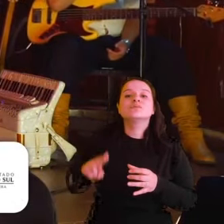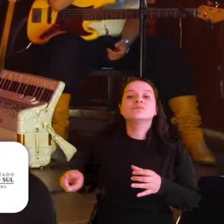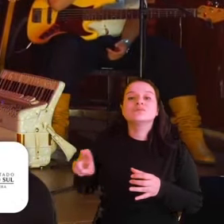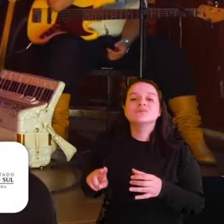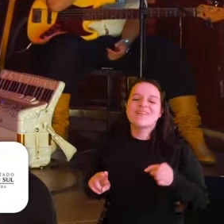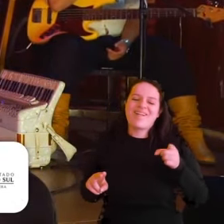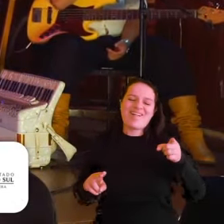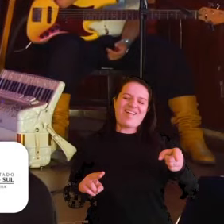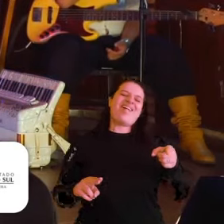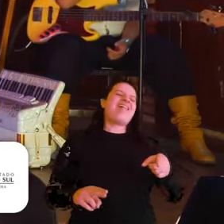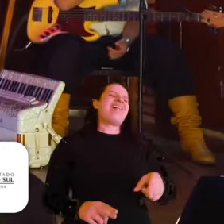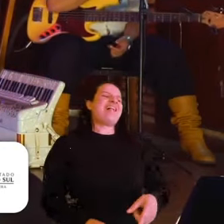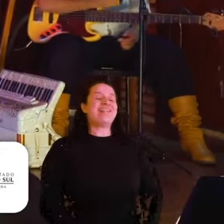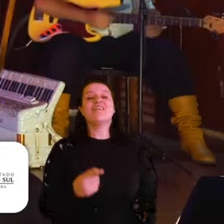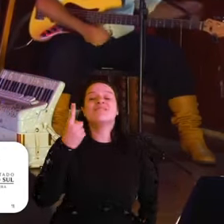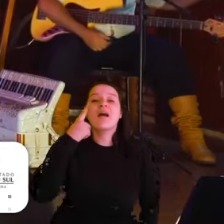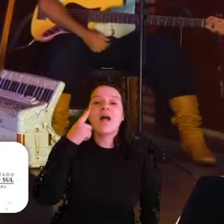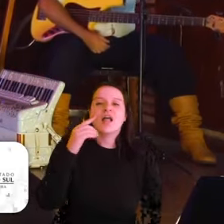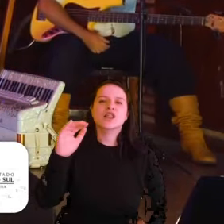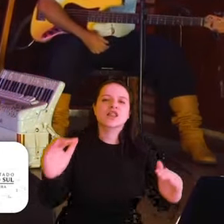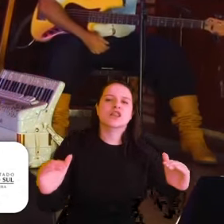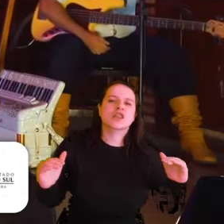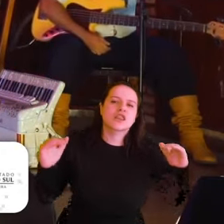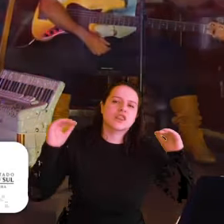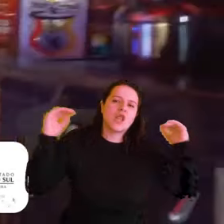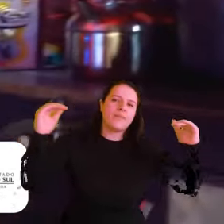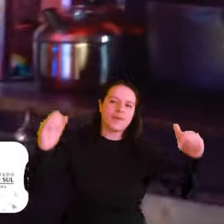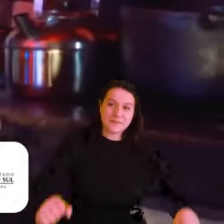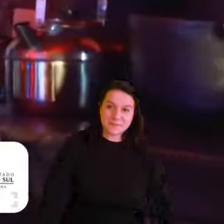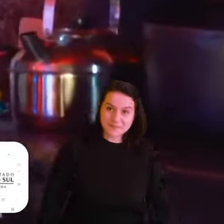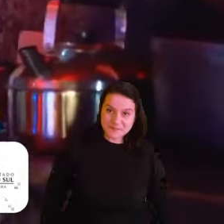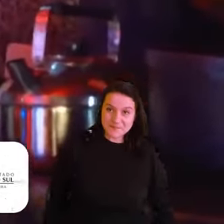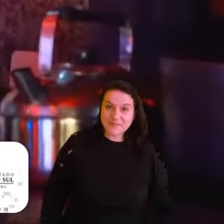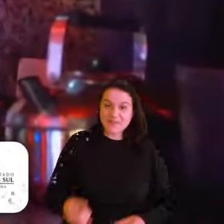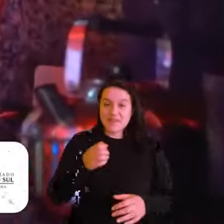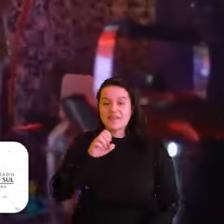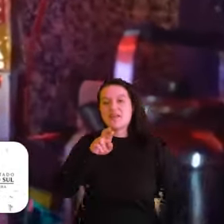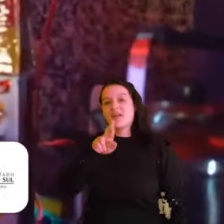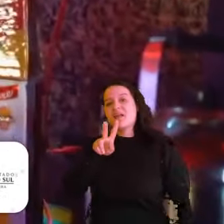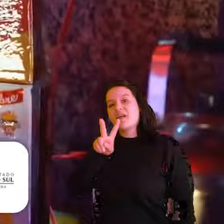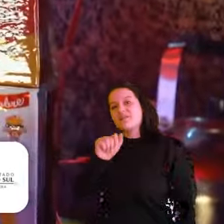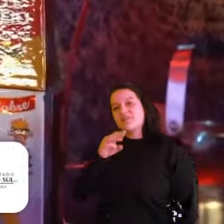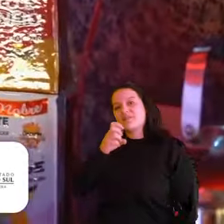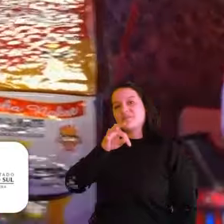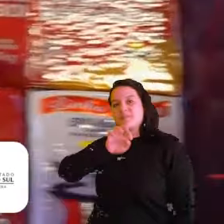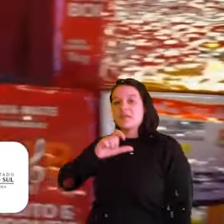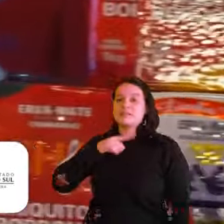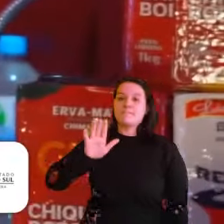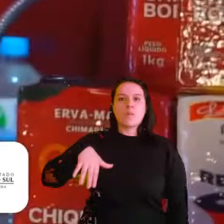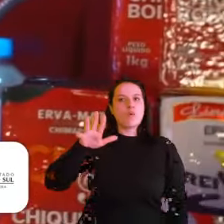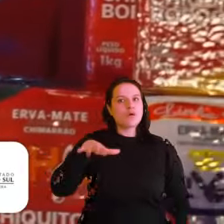aqui? Ah, meu amigo, essa erva tá aqui, ó. É a top do mercado. Erva mate Rei Verde, o sabor da